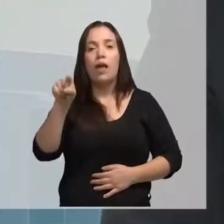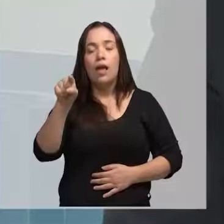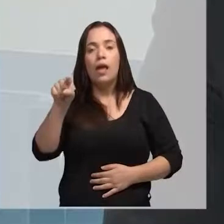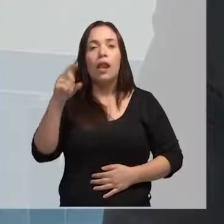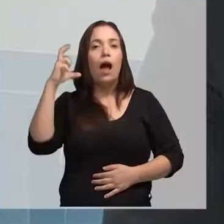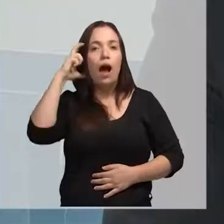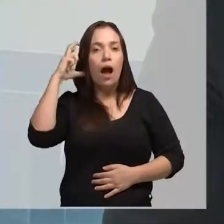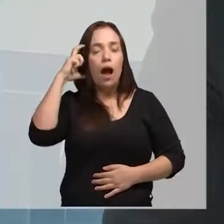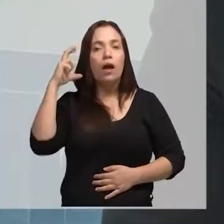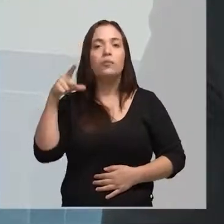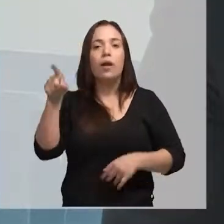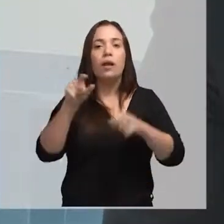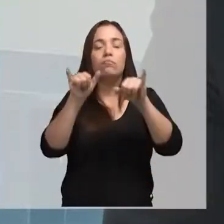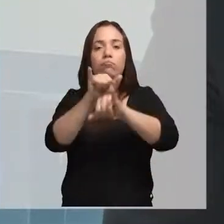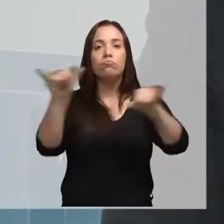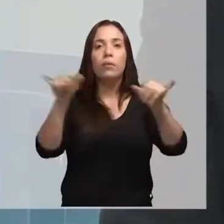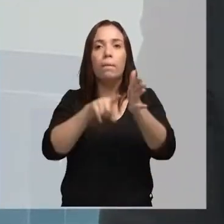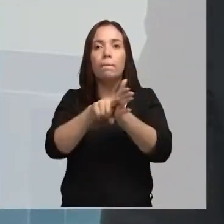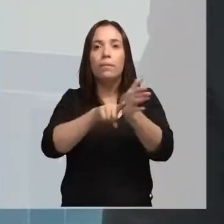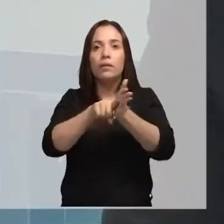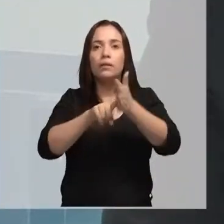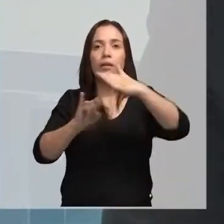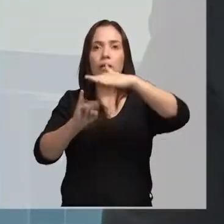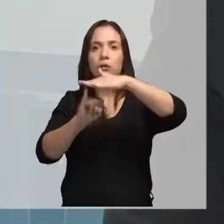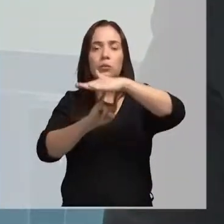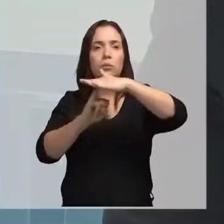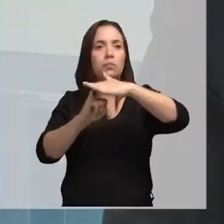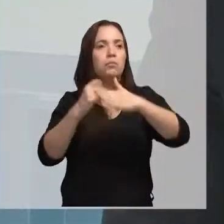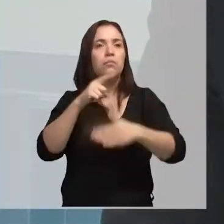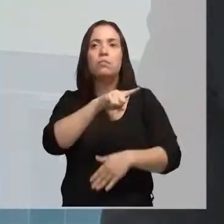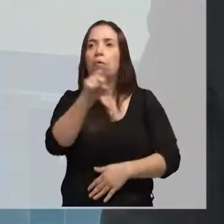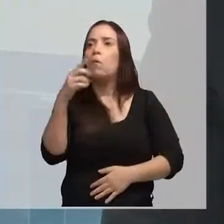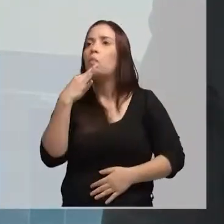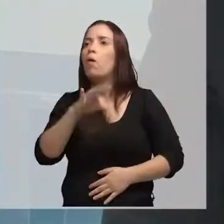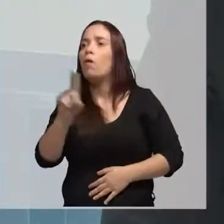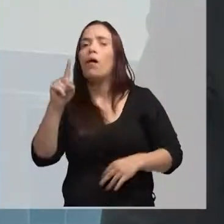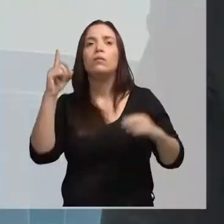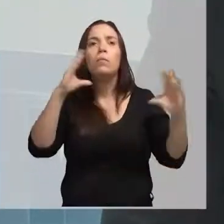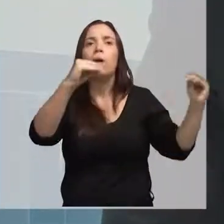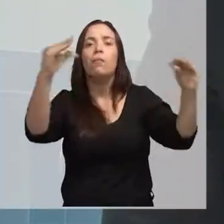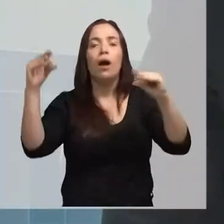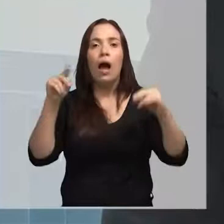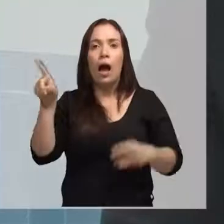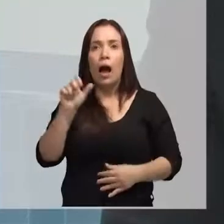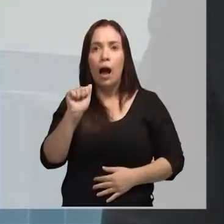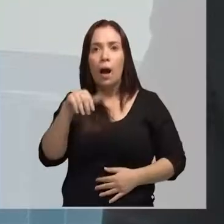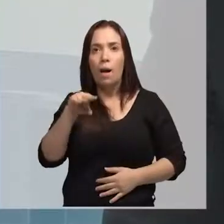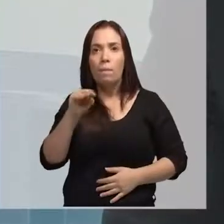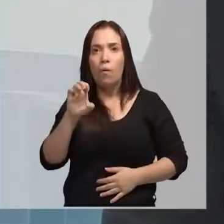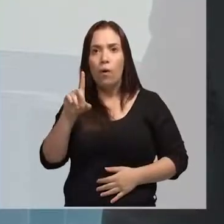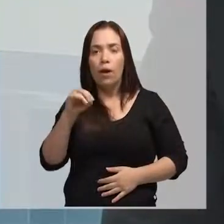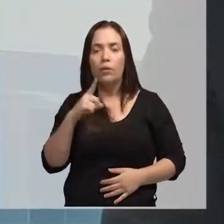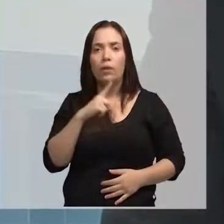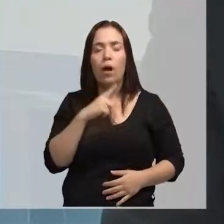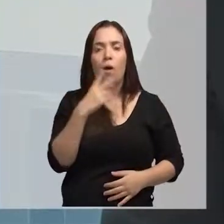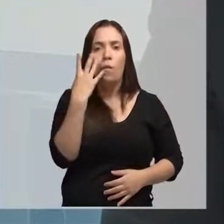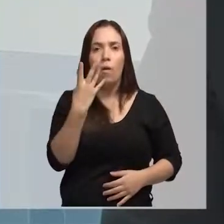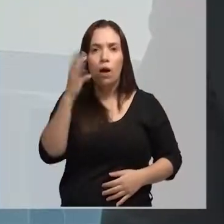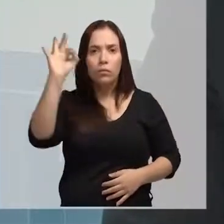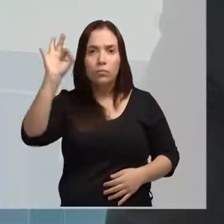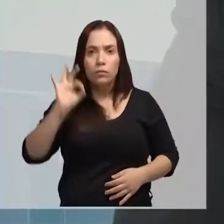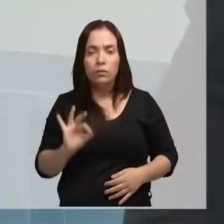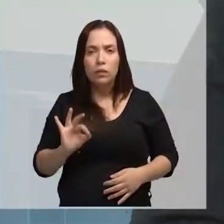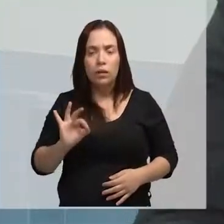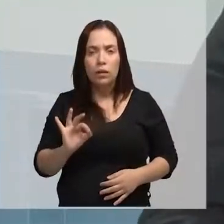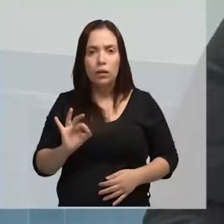Bandeirantes, divulgou uma pesquisa do Instituto que ninguém conhece, nem ouviu falar, em que o Amoedo aparecia com 4%.